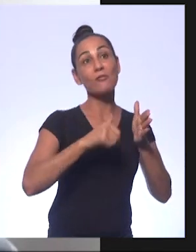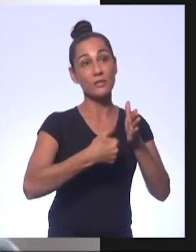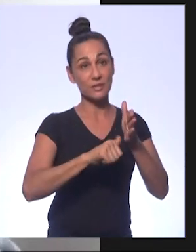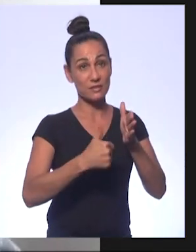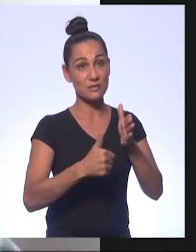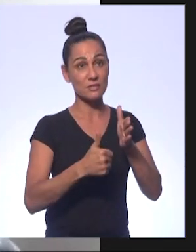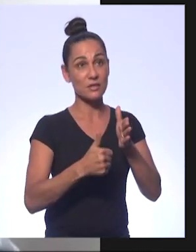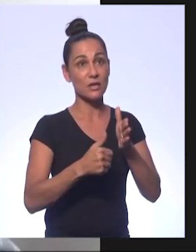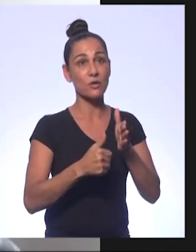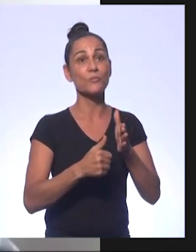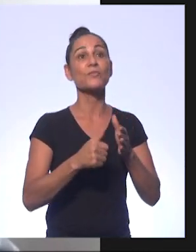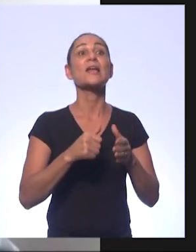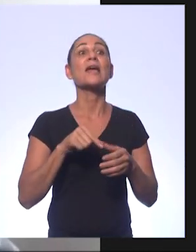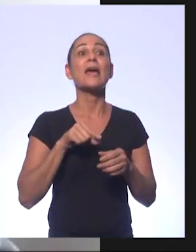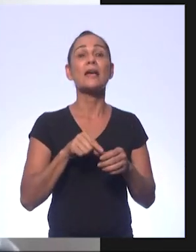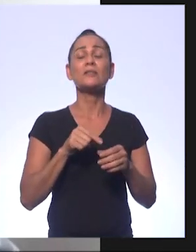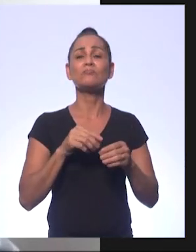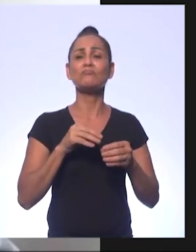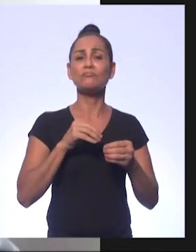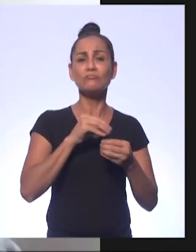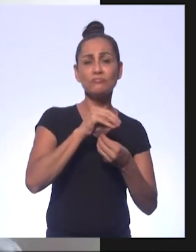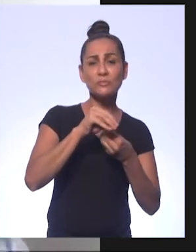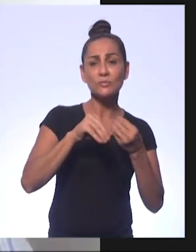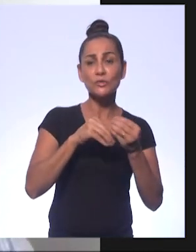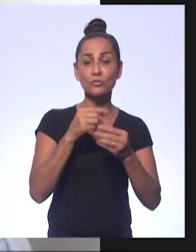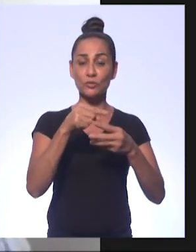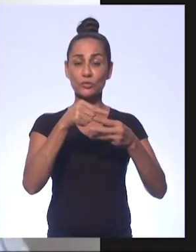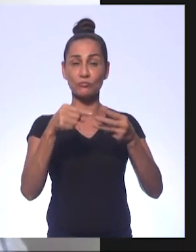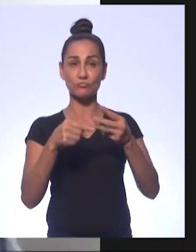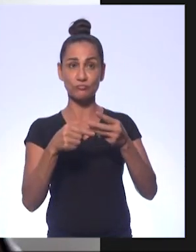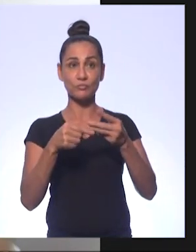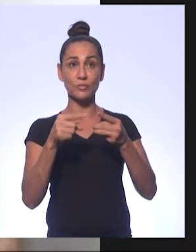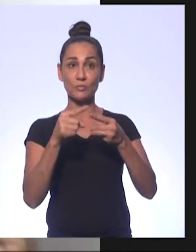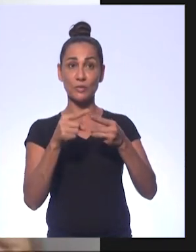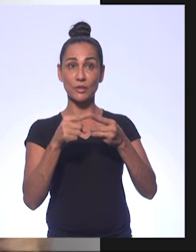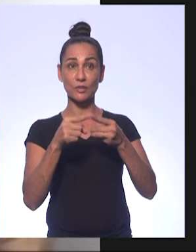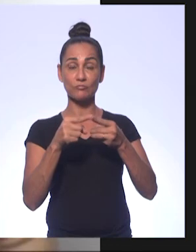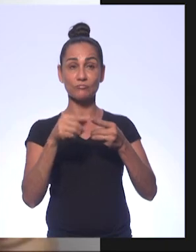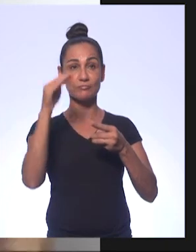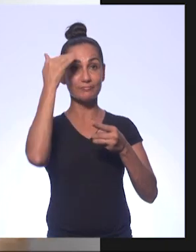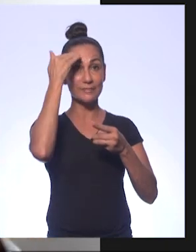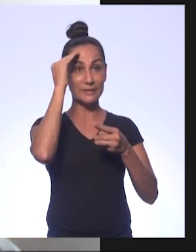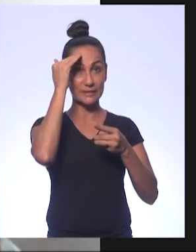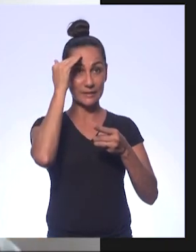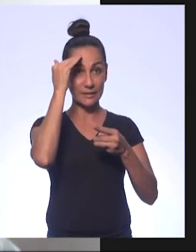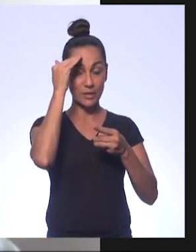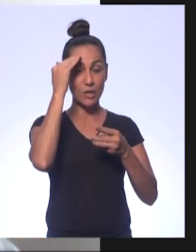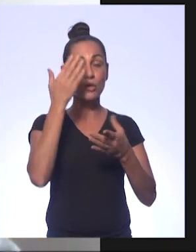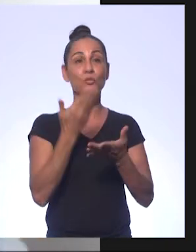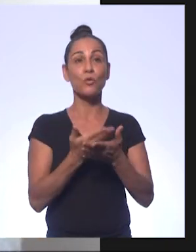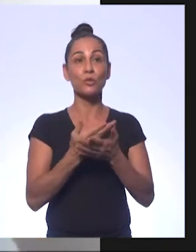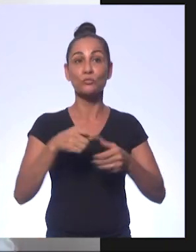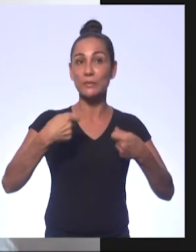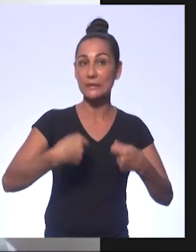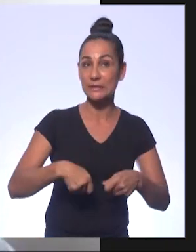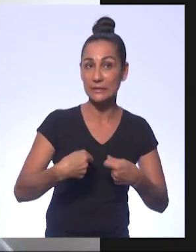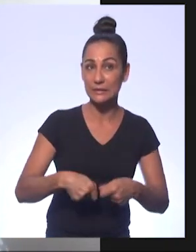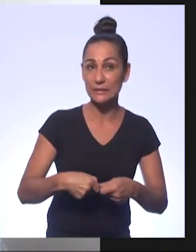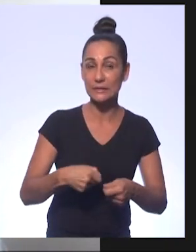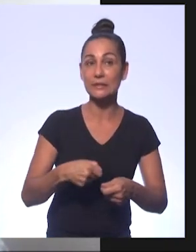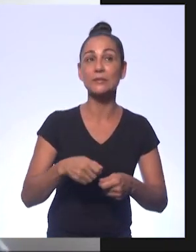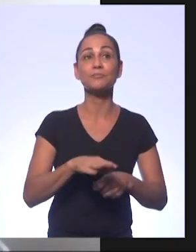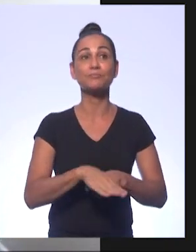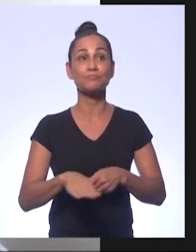formativa, ela envolve essas 3 dimensões. Primeiro, entender o que o estudante precisa aprender, portanto, o texto,